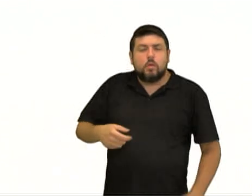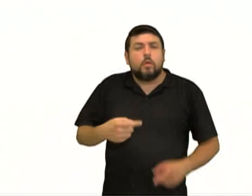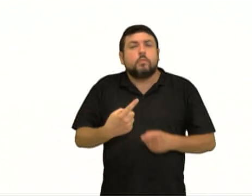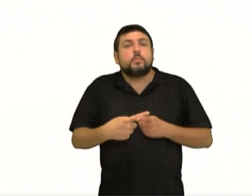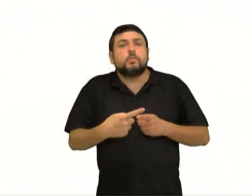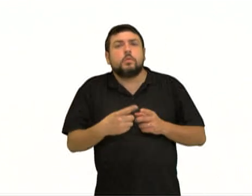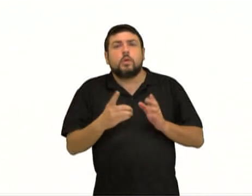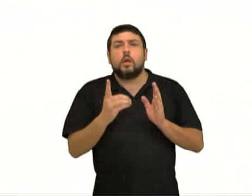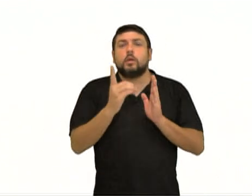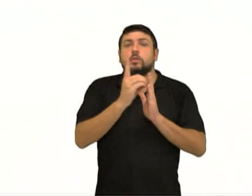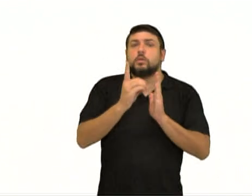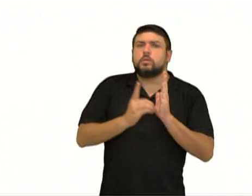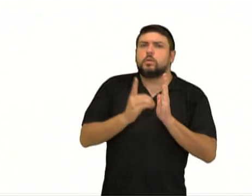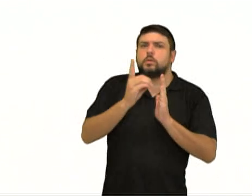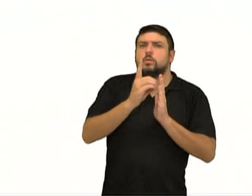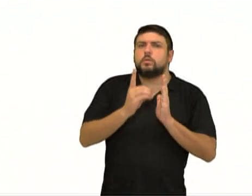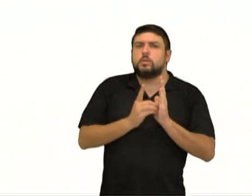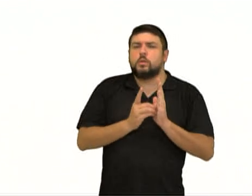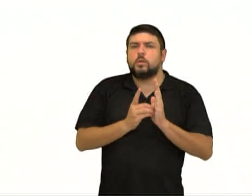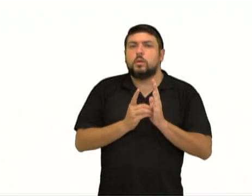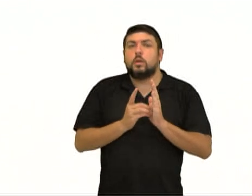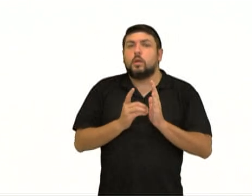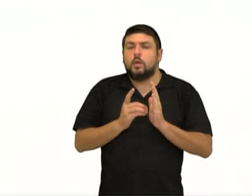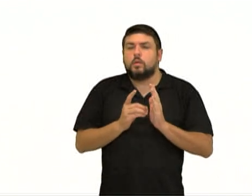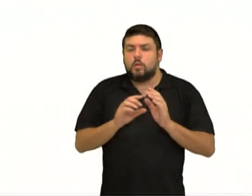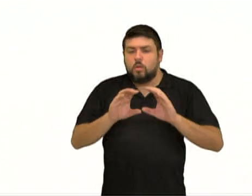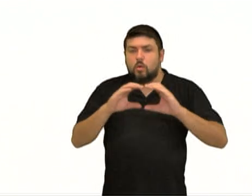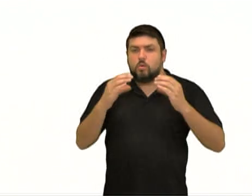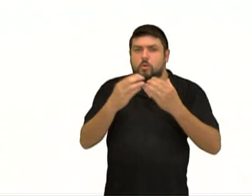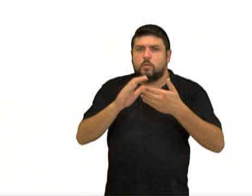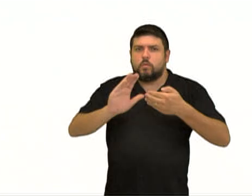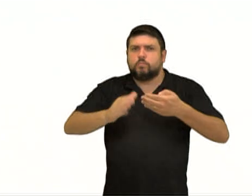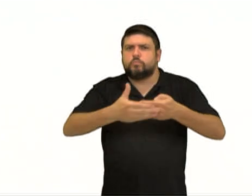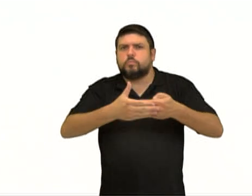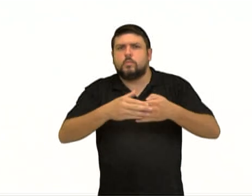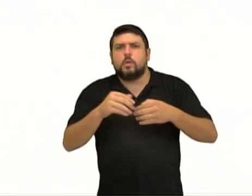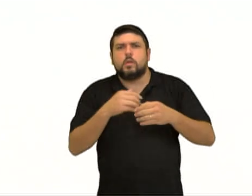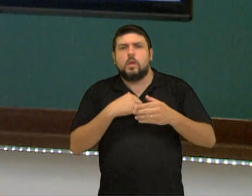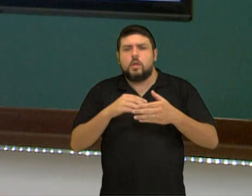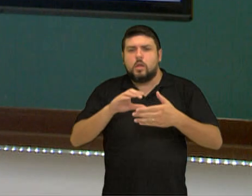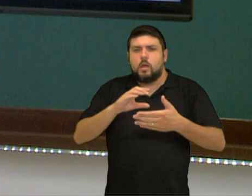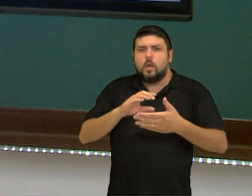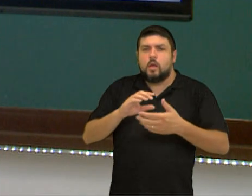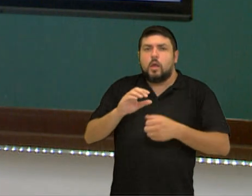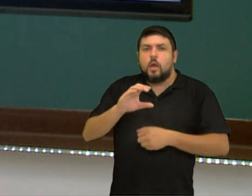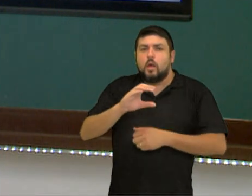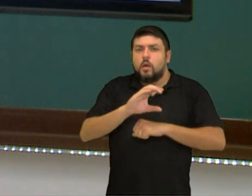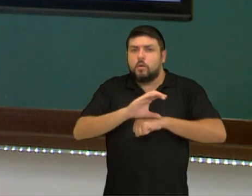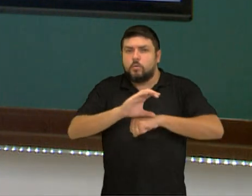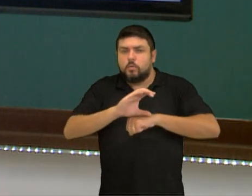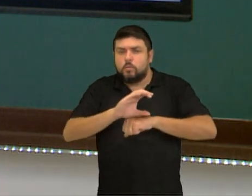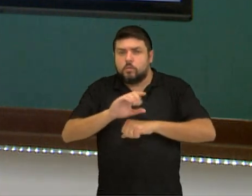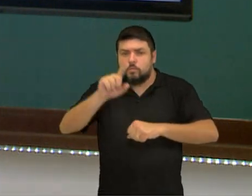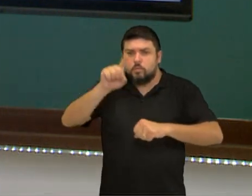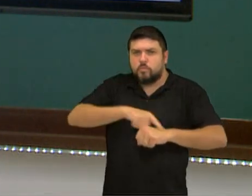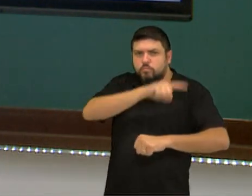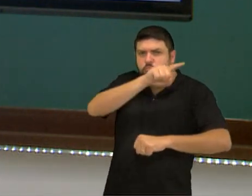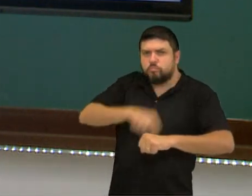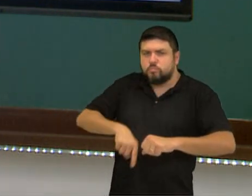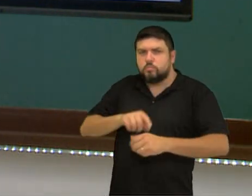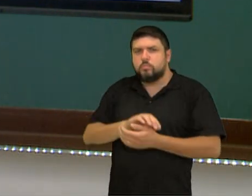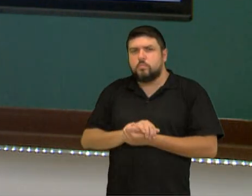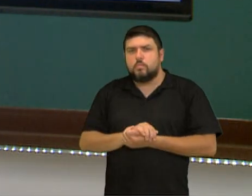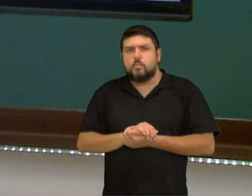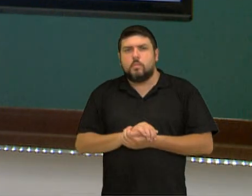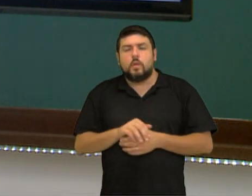que o Congresso Nacional estava fechado, já que ele havia cancelado a Constituição de 1891. E, por